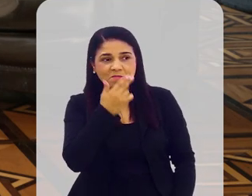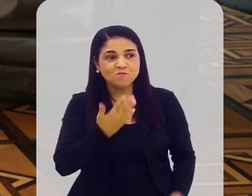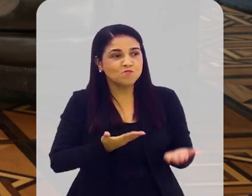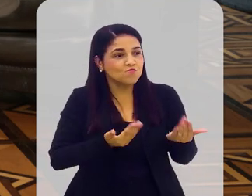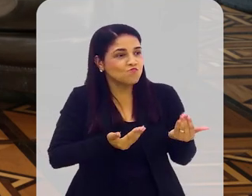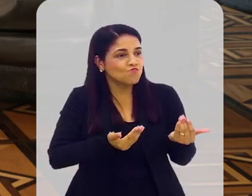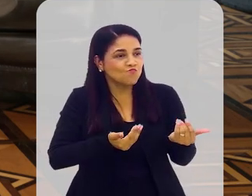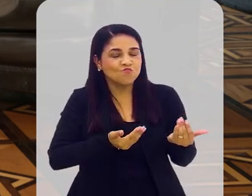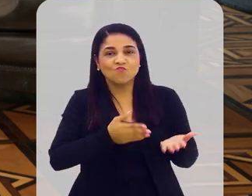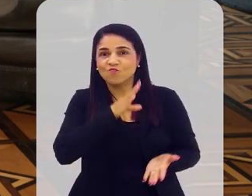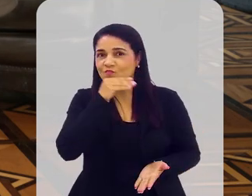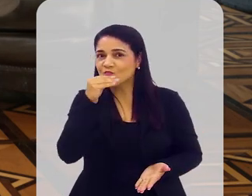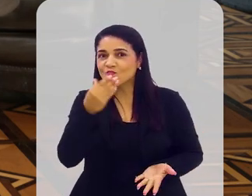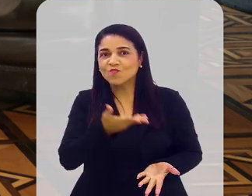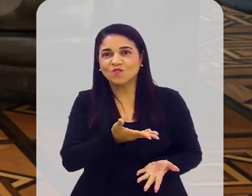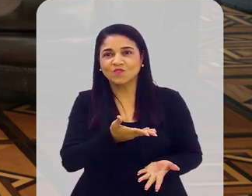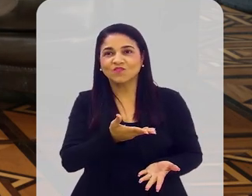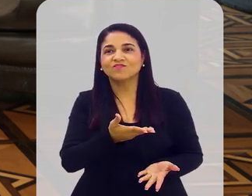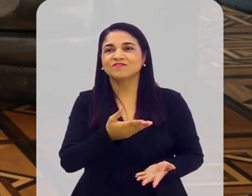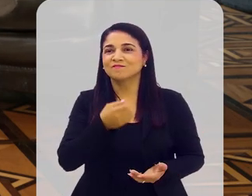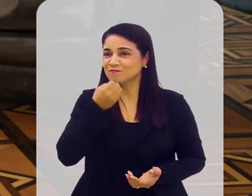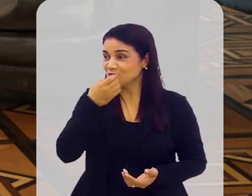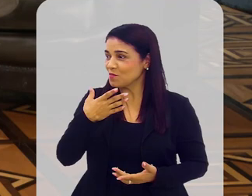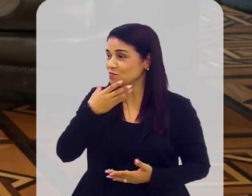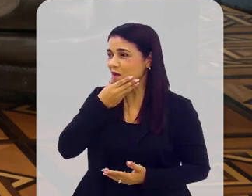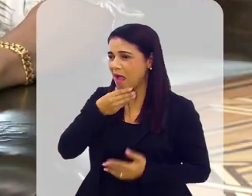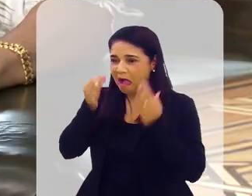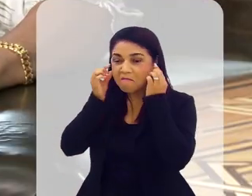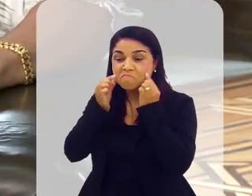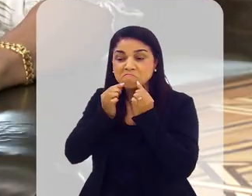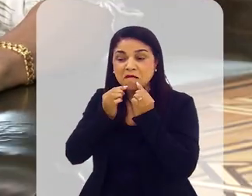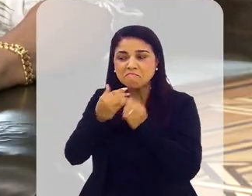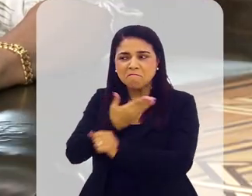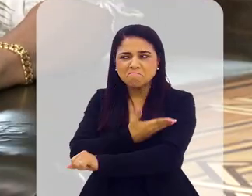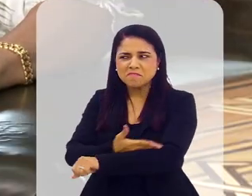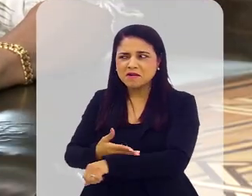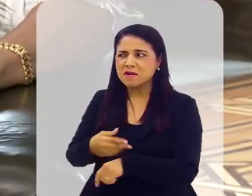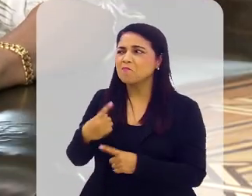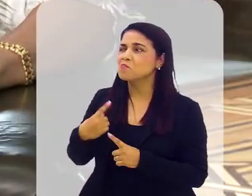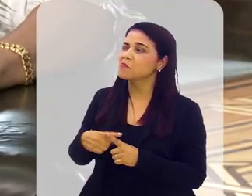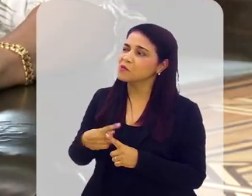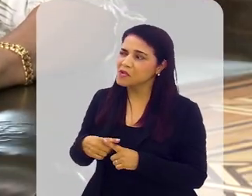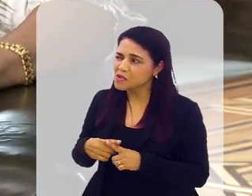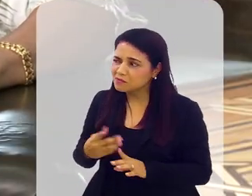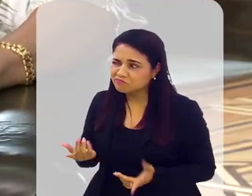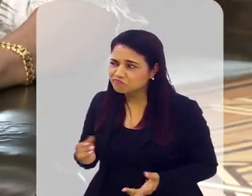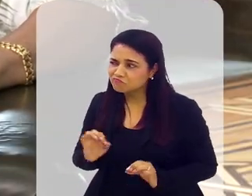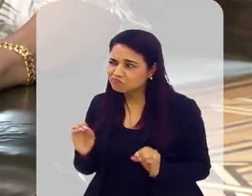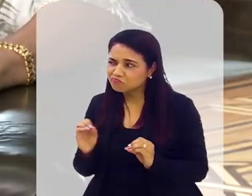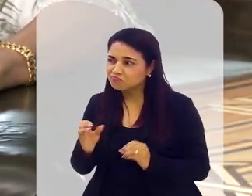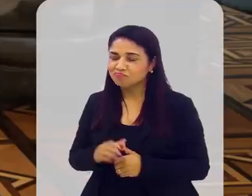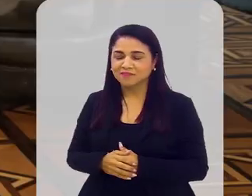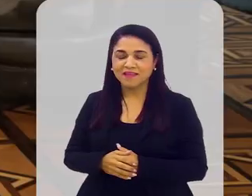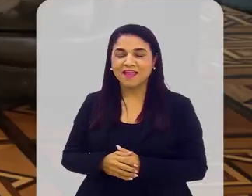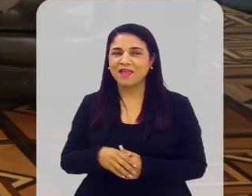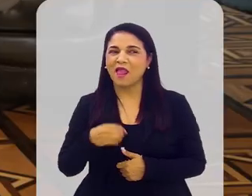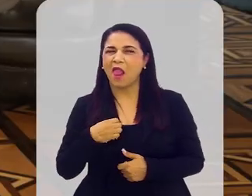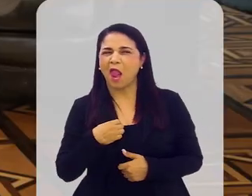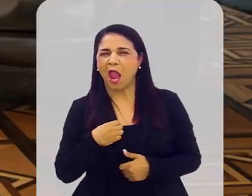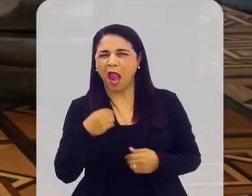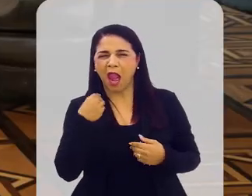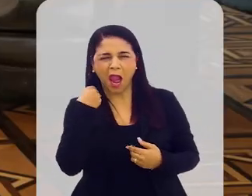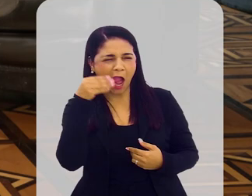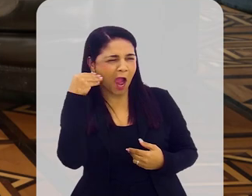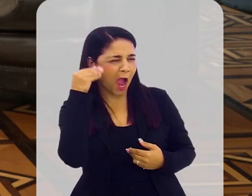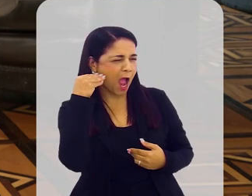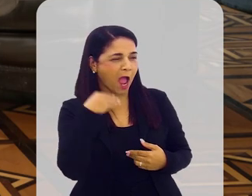menino. Obrigado. Isso é legal, né? E a sua barba não fica branca, por que será? Mas eu pinto, filho. Prazer, eu